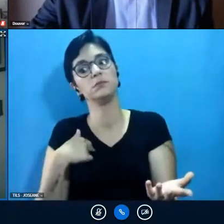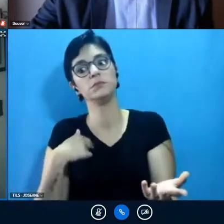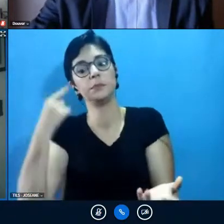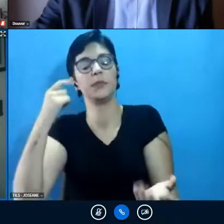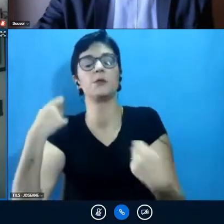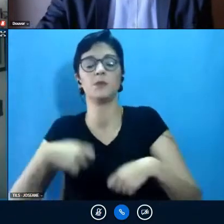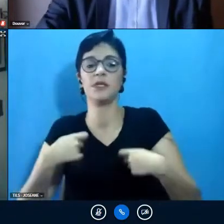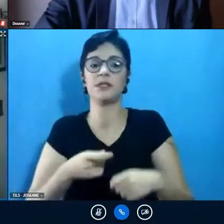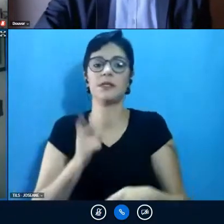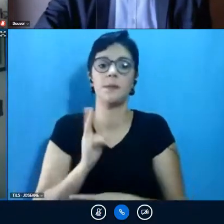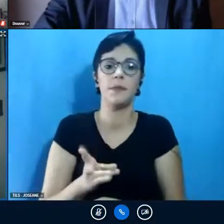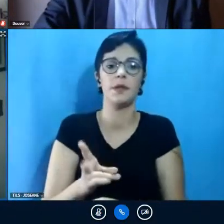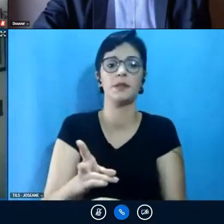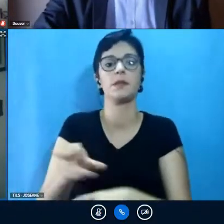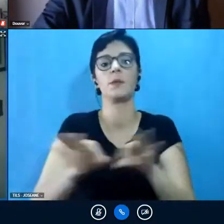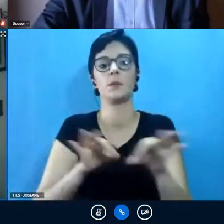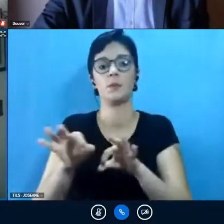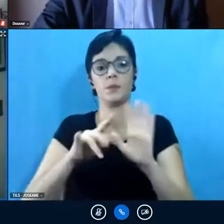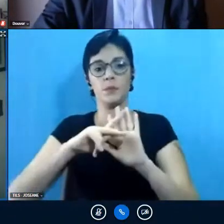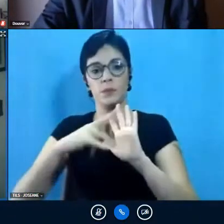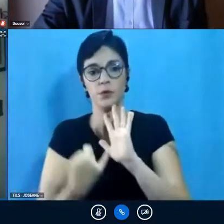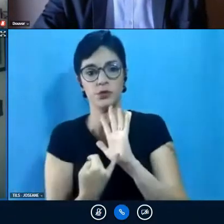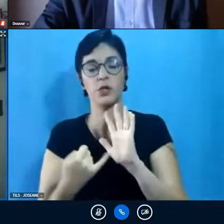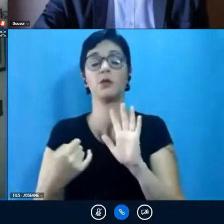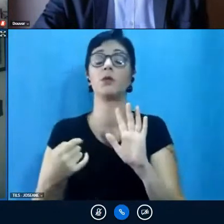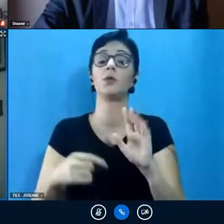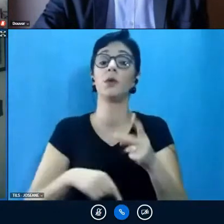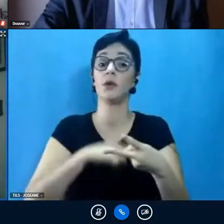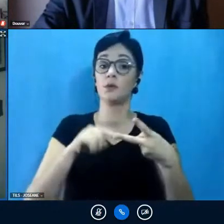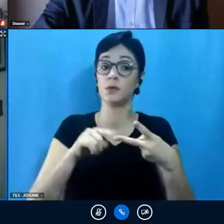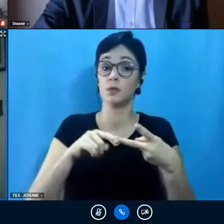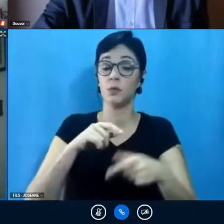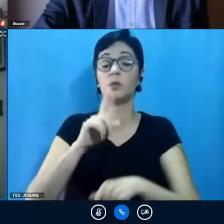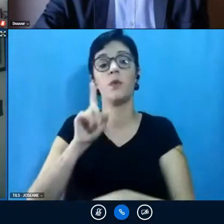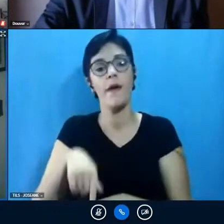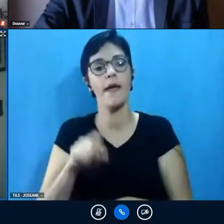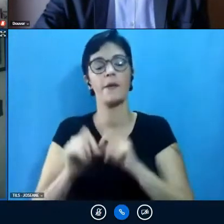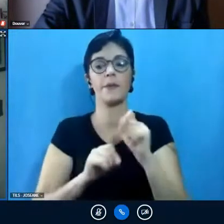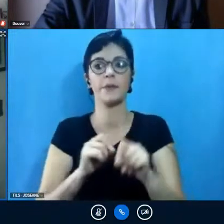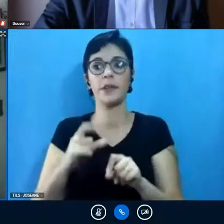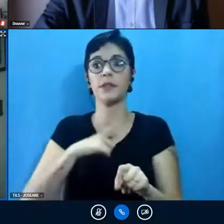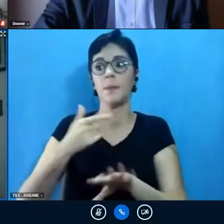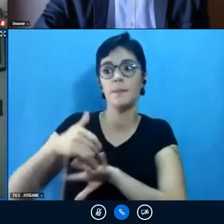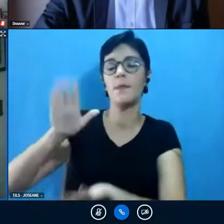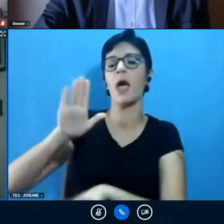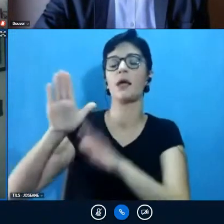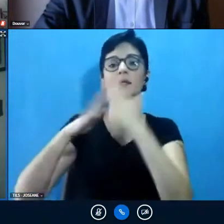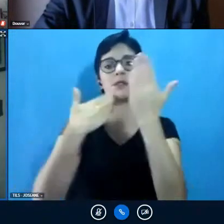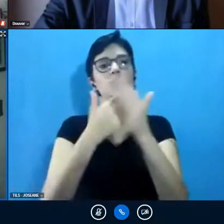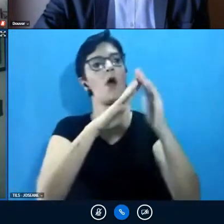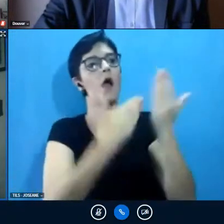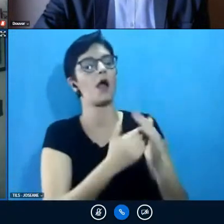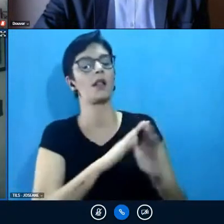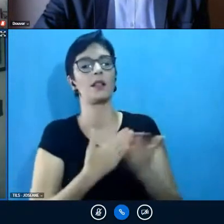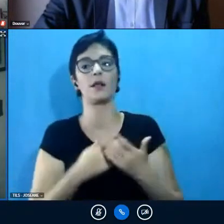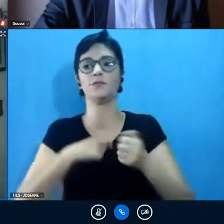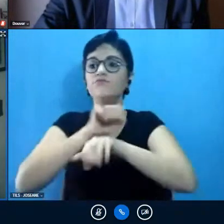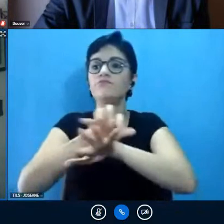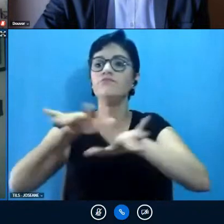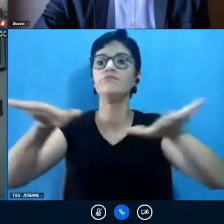projeto. E o segundo ponto seria conseguir mais escolas para atingir mais alunos e, assim,